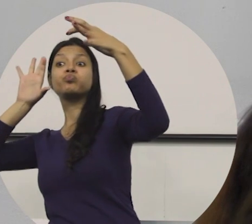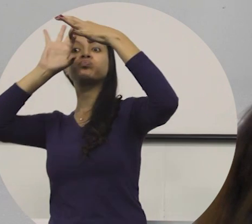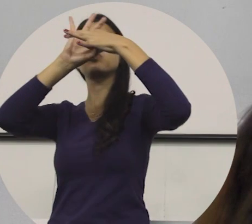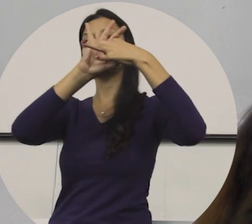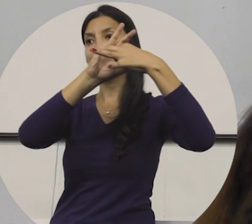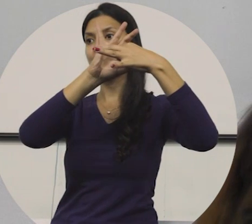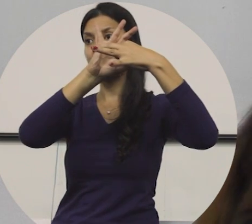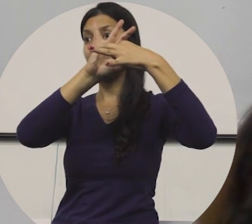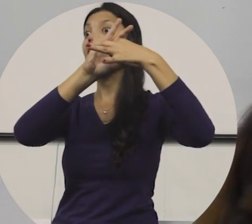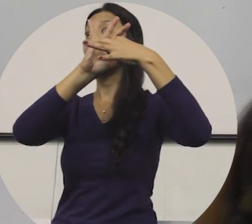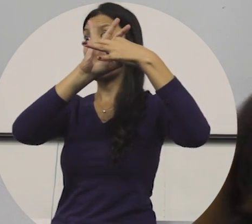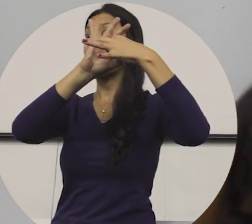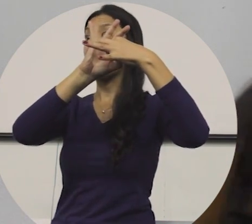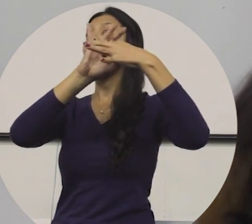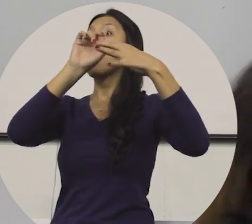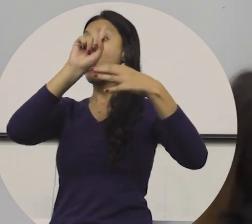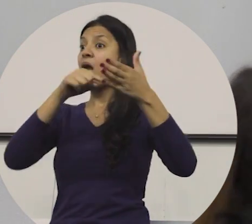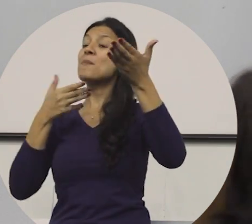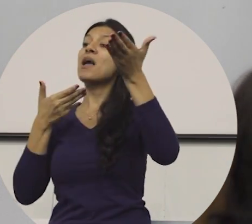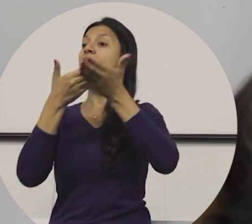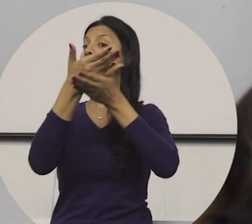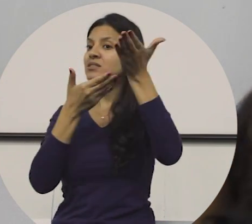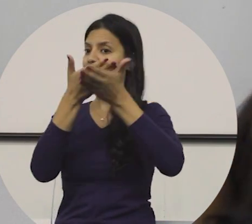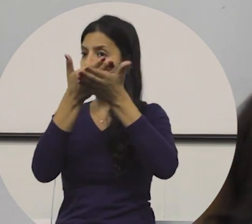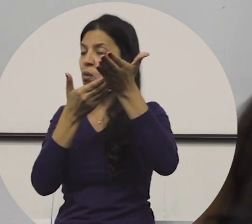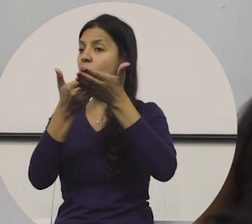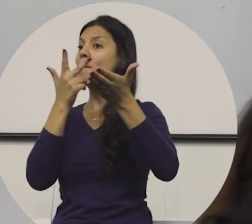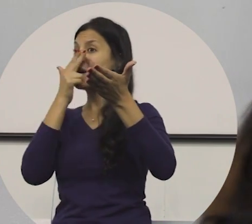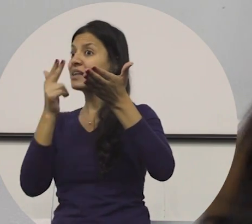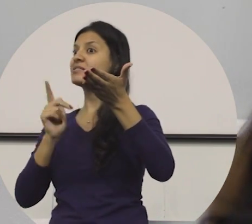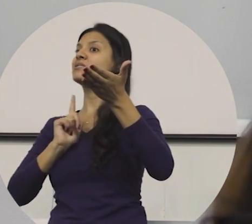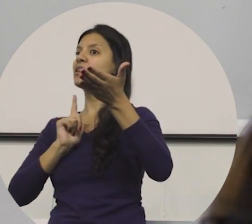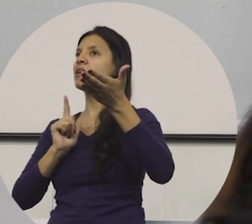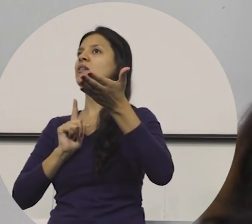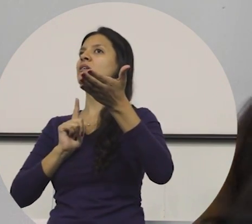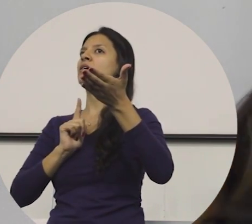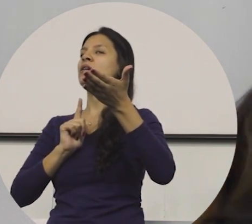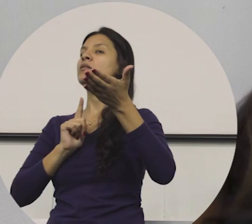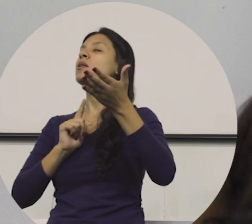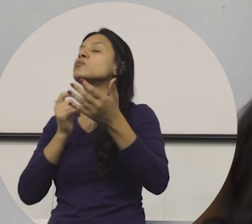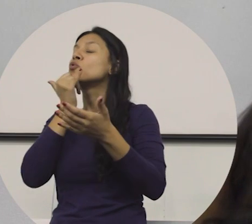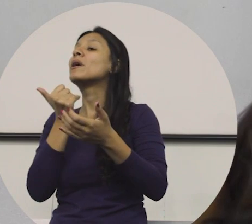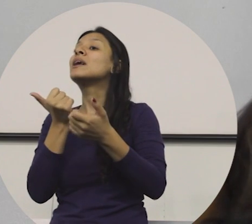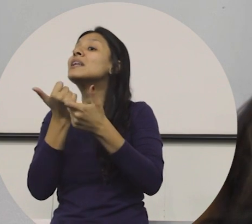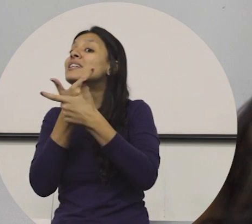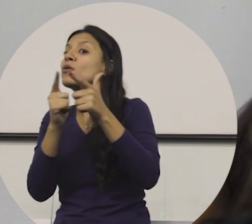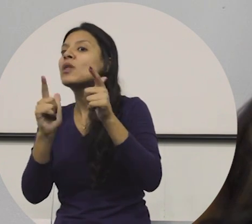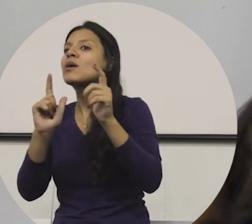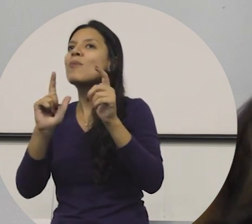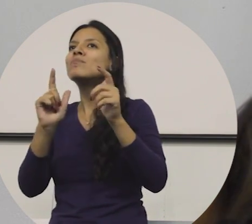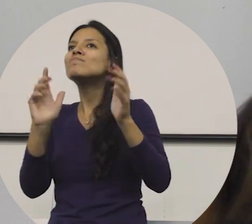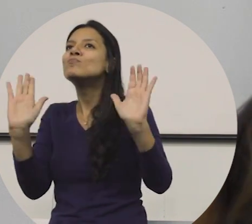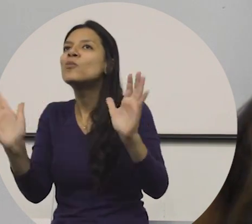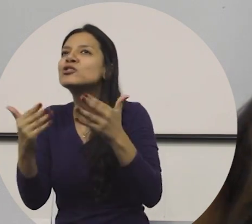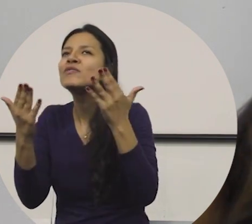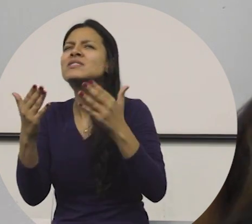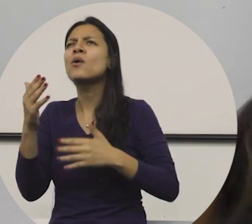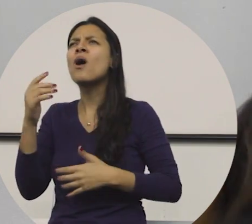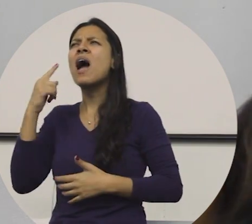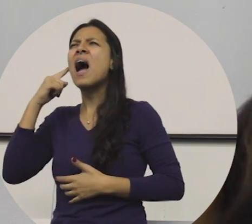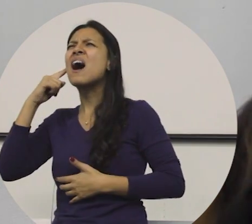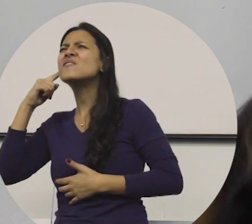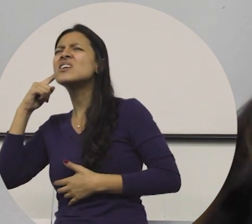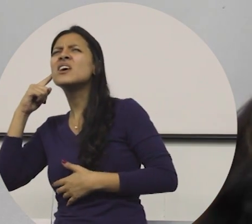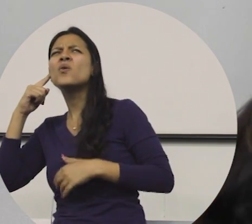é uma relação que não existe uma transparência, não existe uma motivação. É lógico,